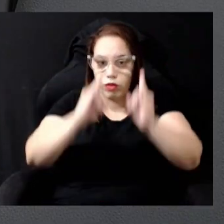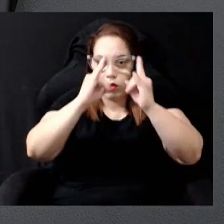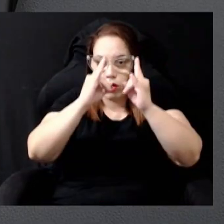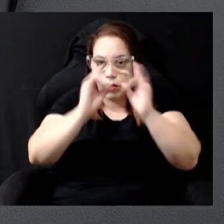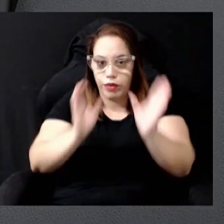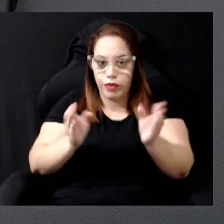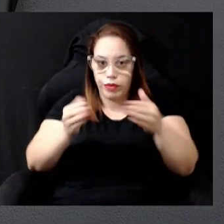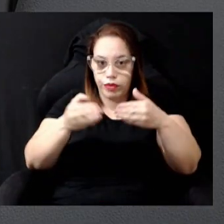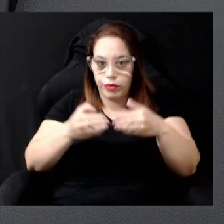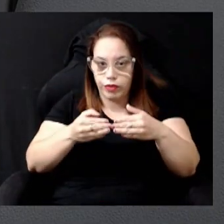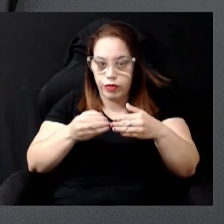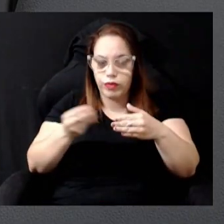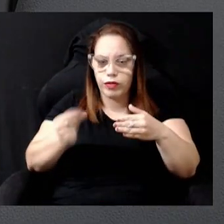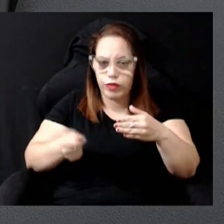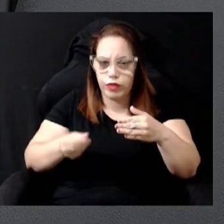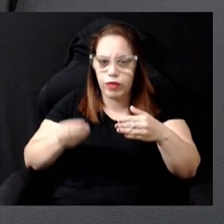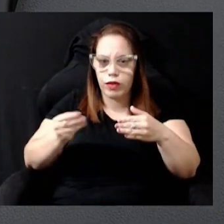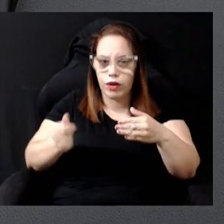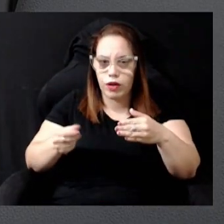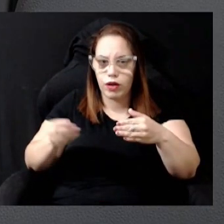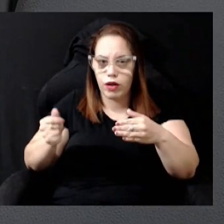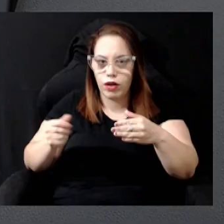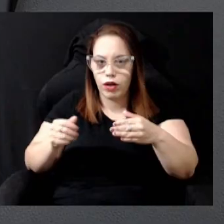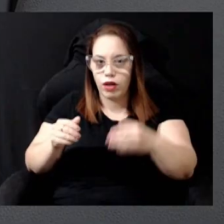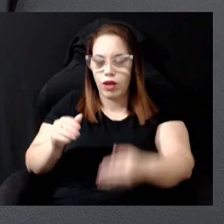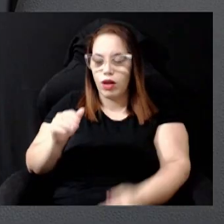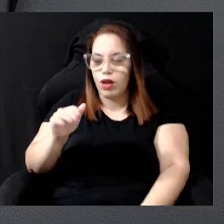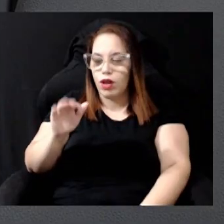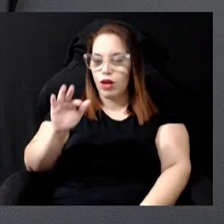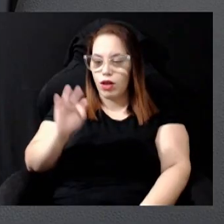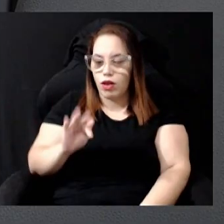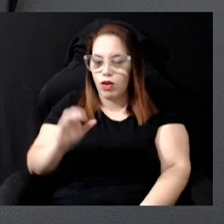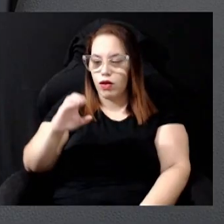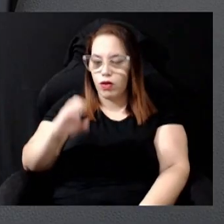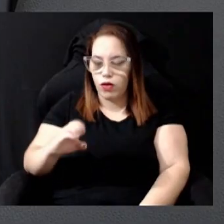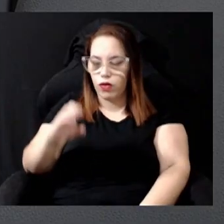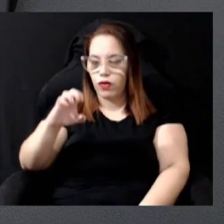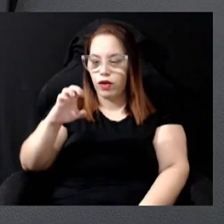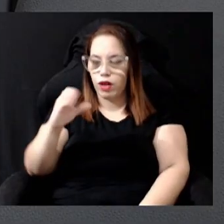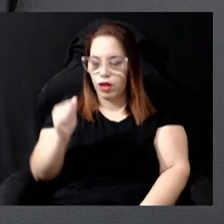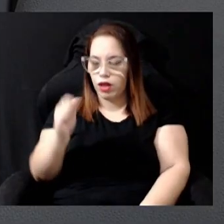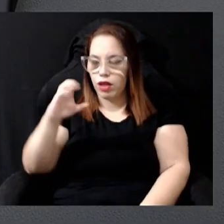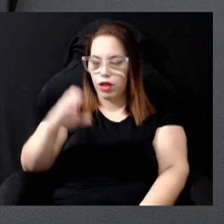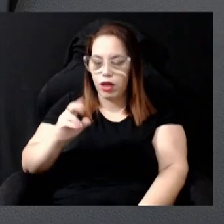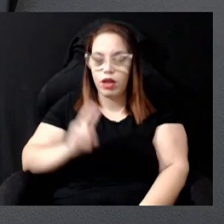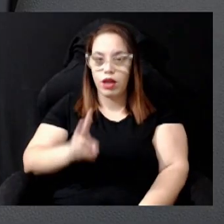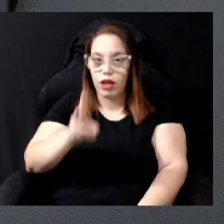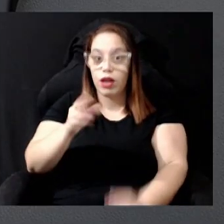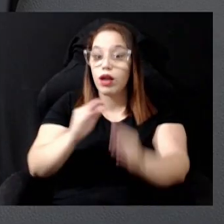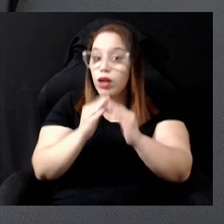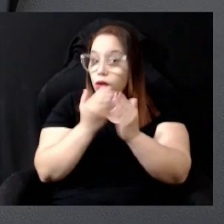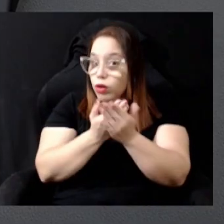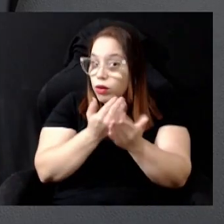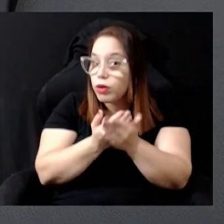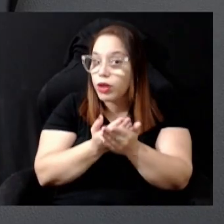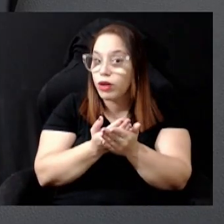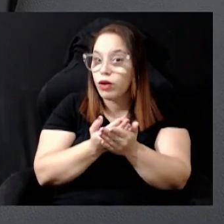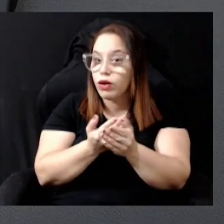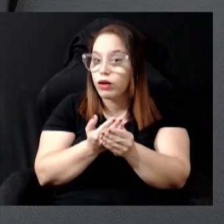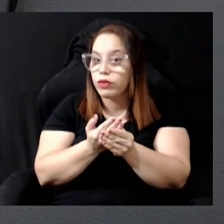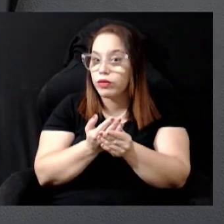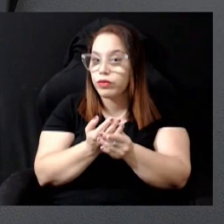muito tempo a Fundação Casa. E o desejo dos moradores sempre foi por uma escola, por uma unidade